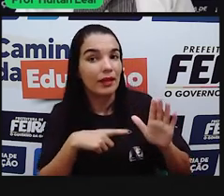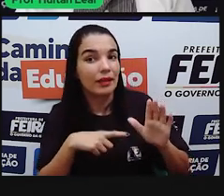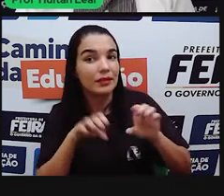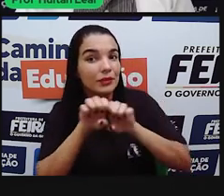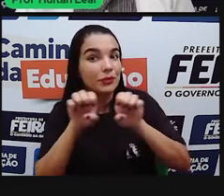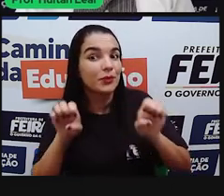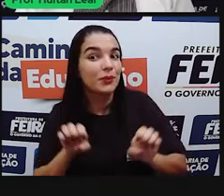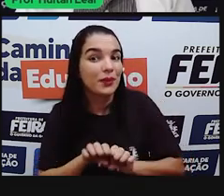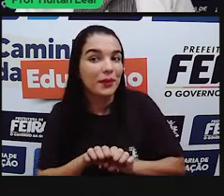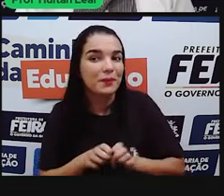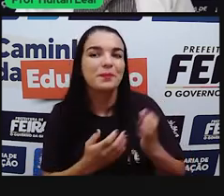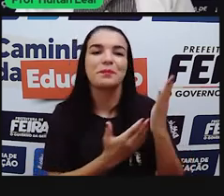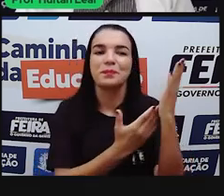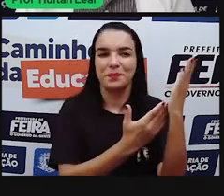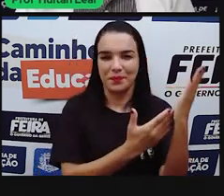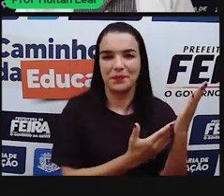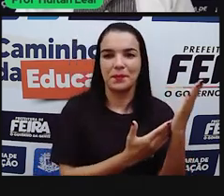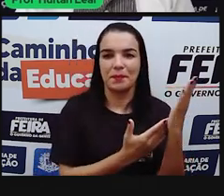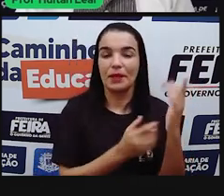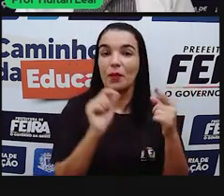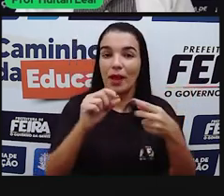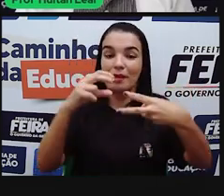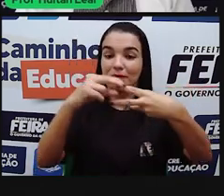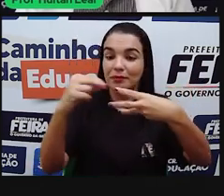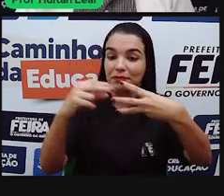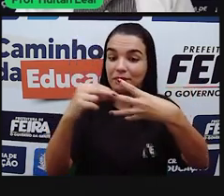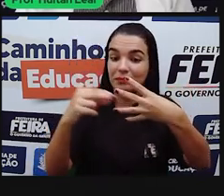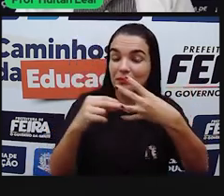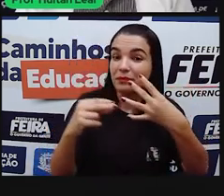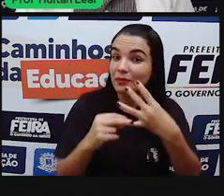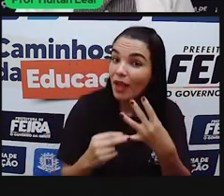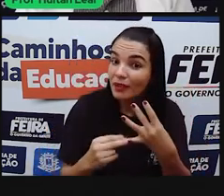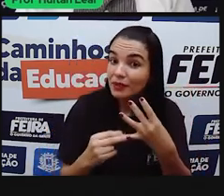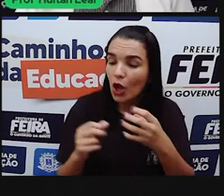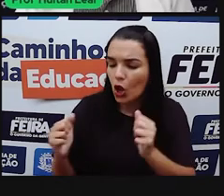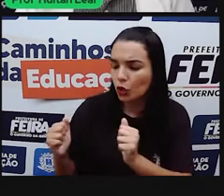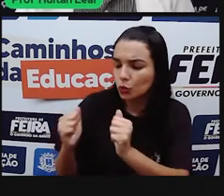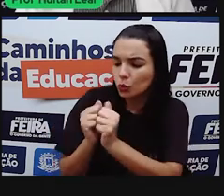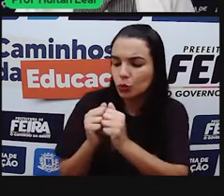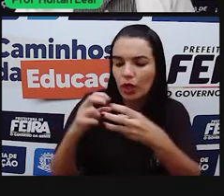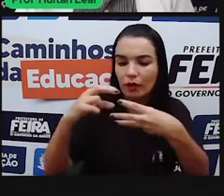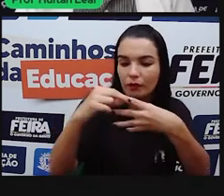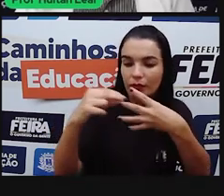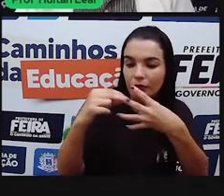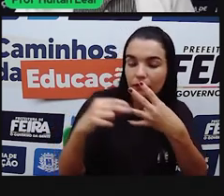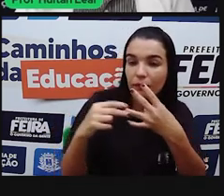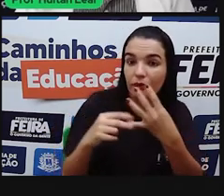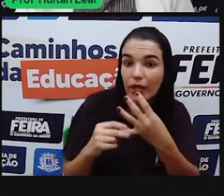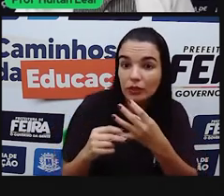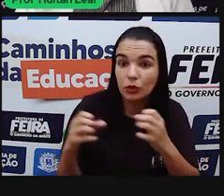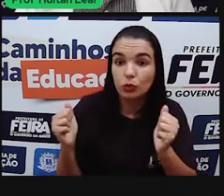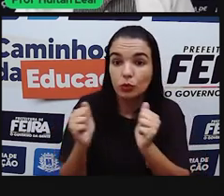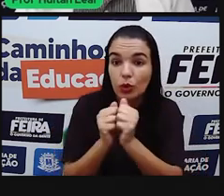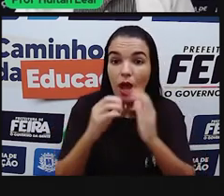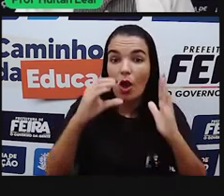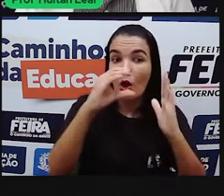é construído por versos, os versos juntos compõem uma